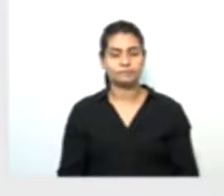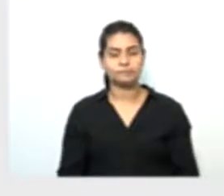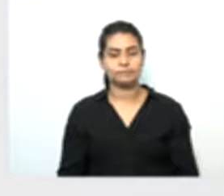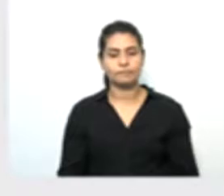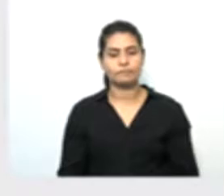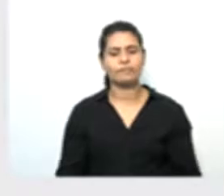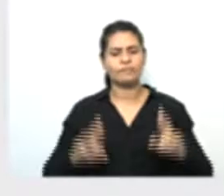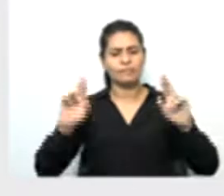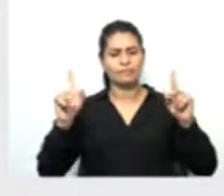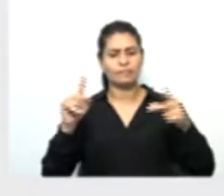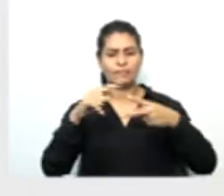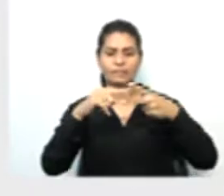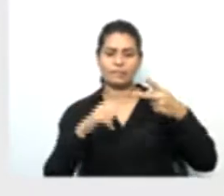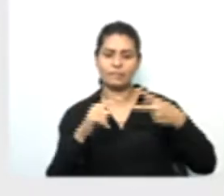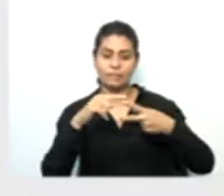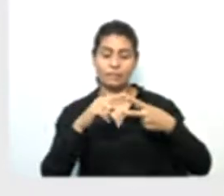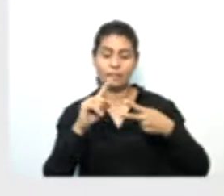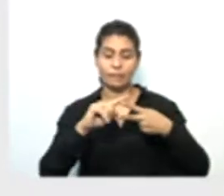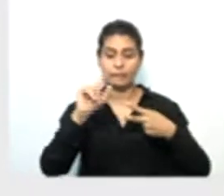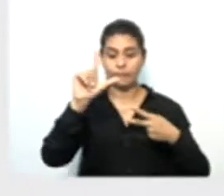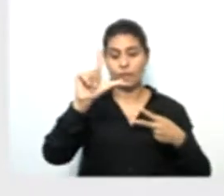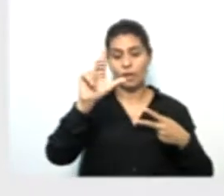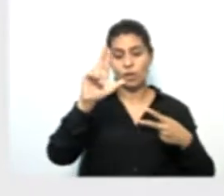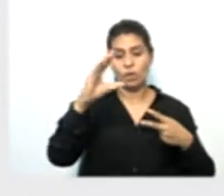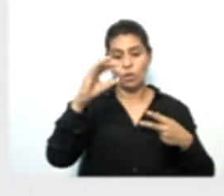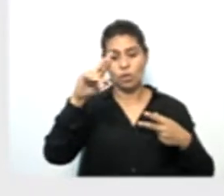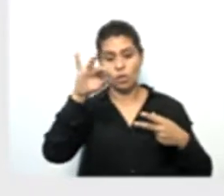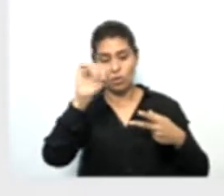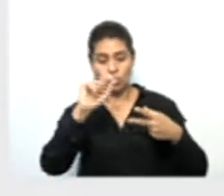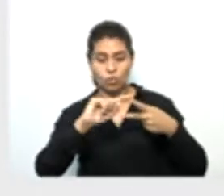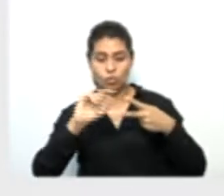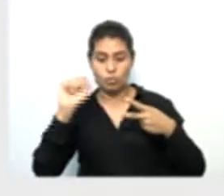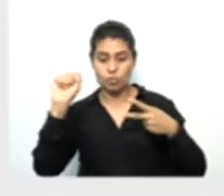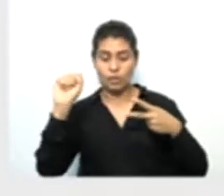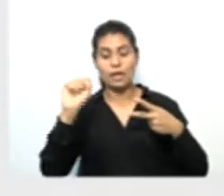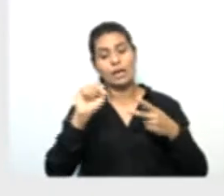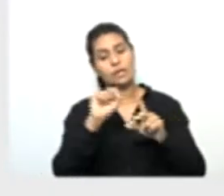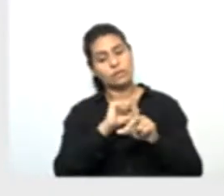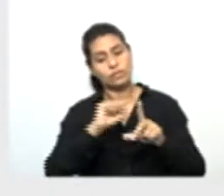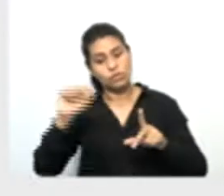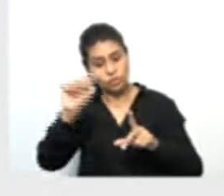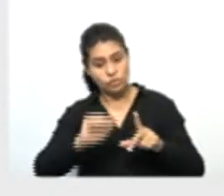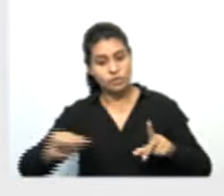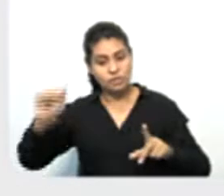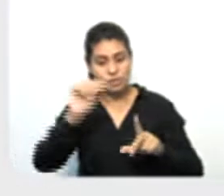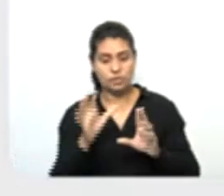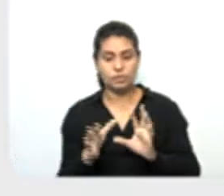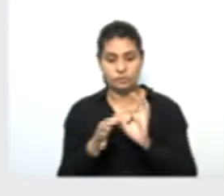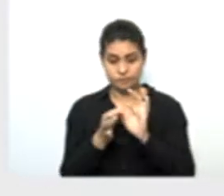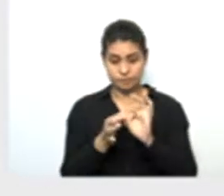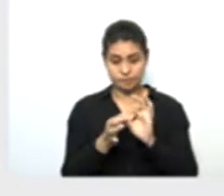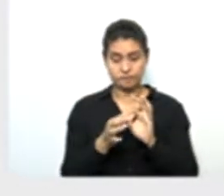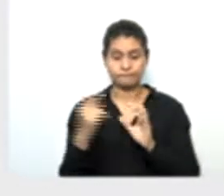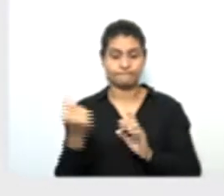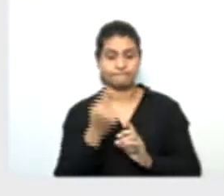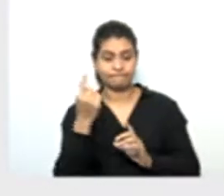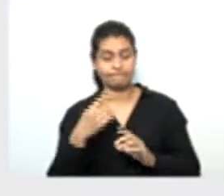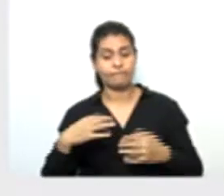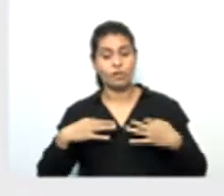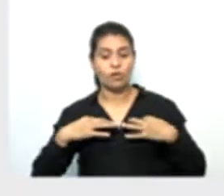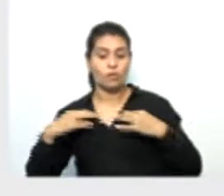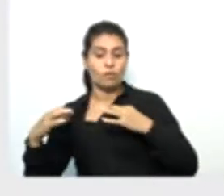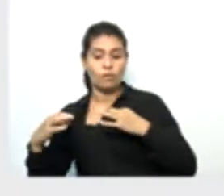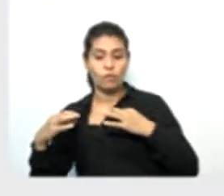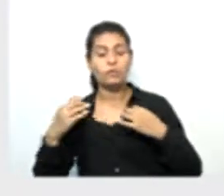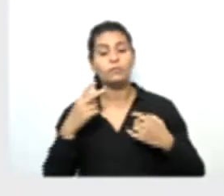lucros e sobras, a gente vê aqui que a cooperativa é uma associação autônoma de pessoas unidas,